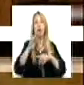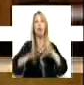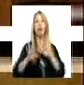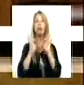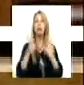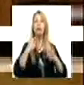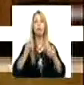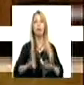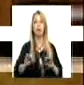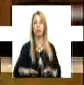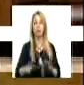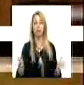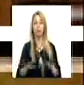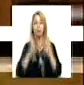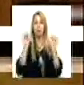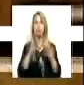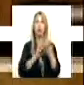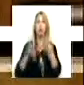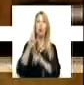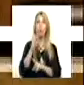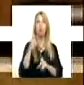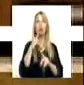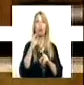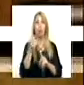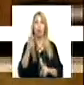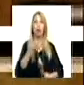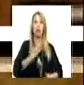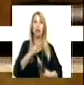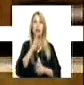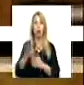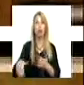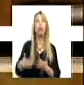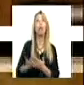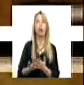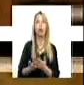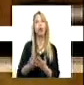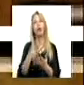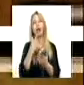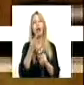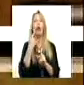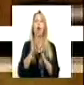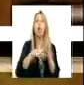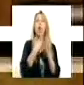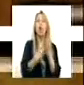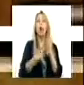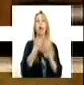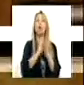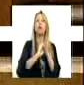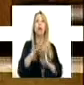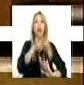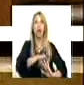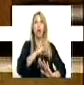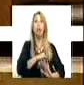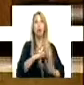o aumento do ISP que o governo PS propõe aparece num quadro de reposição de rendimentos em que o preço do petróleo está